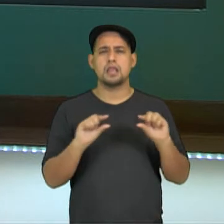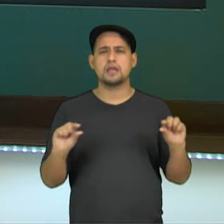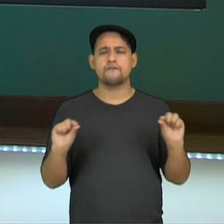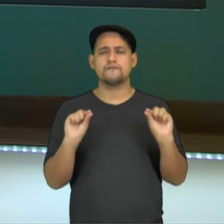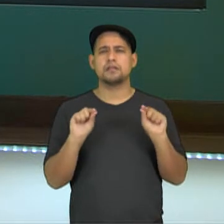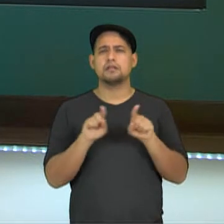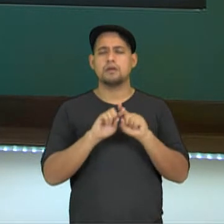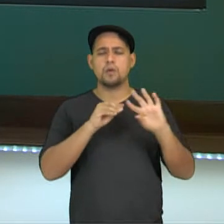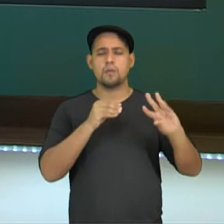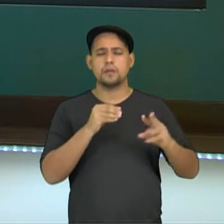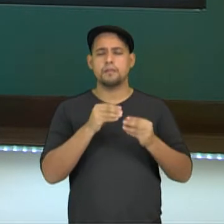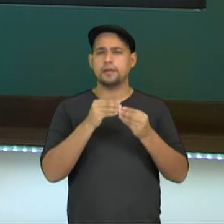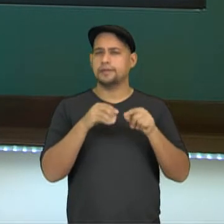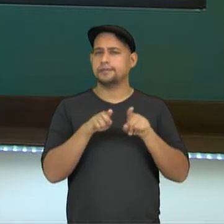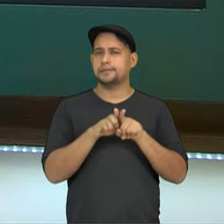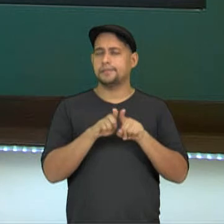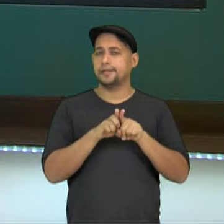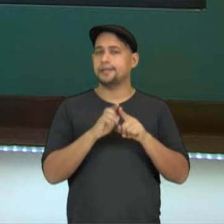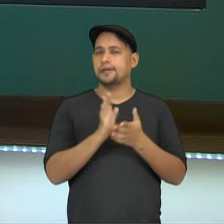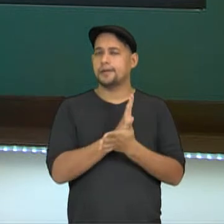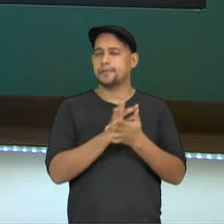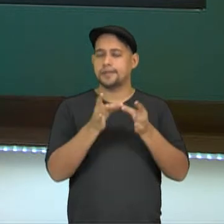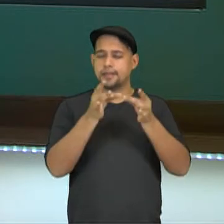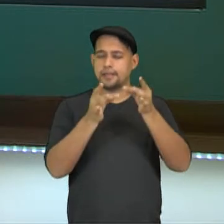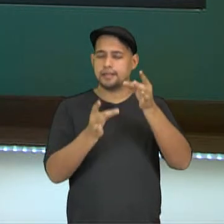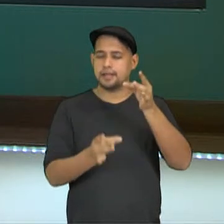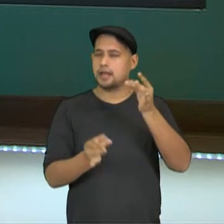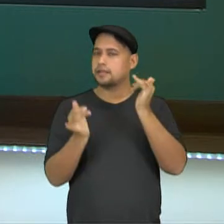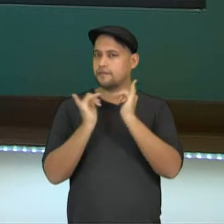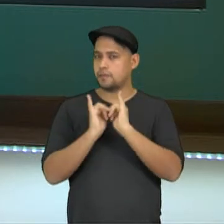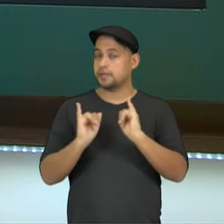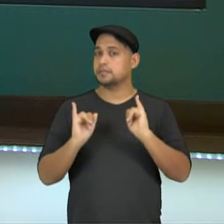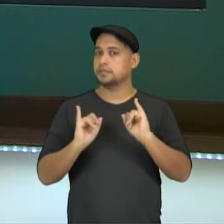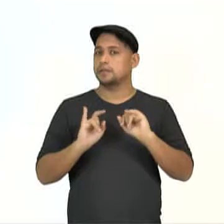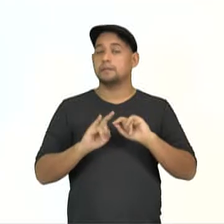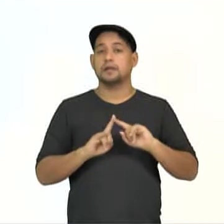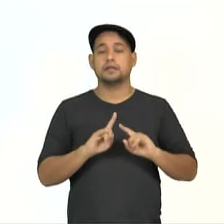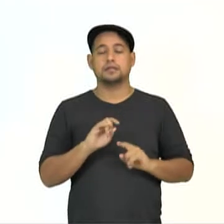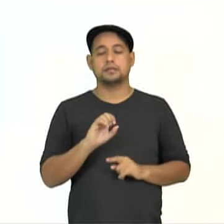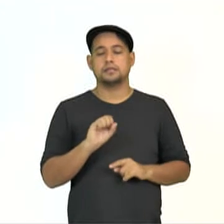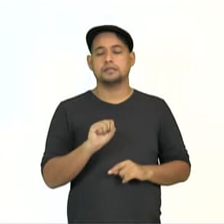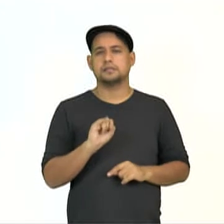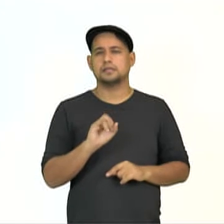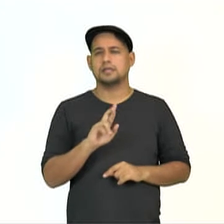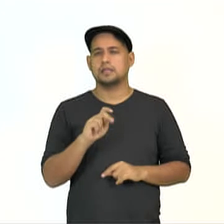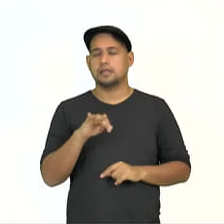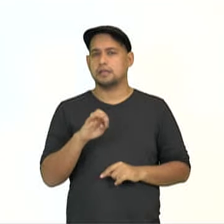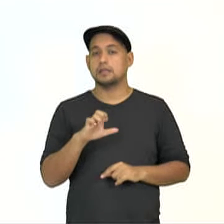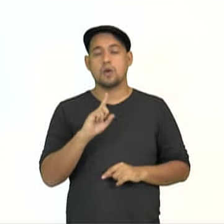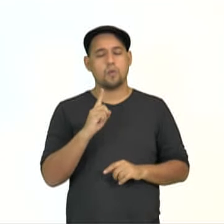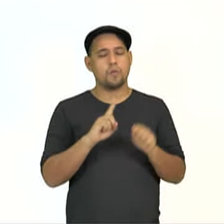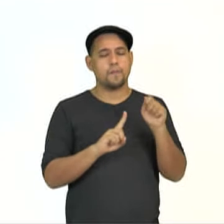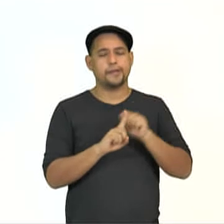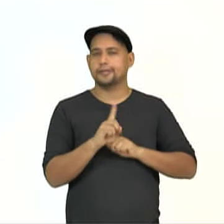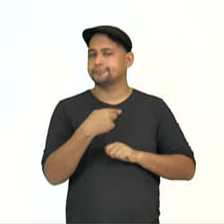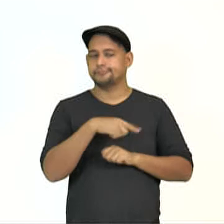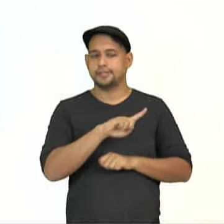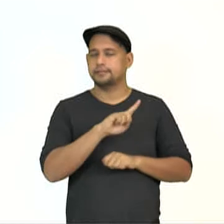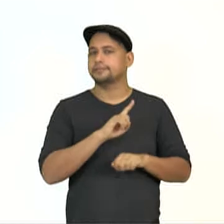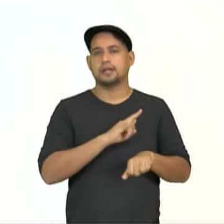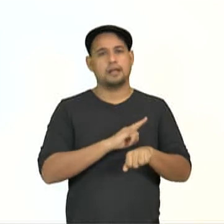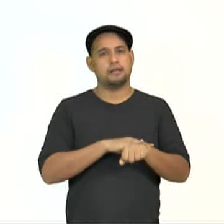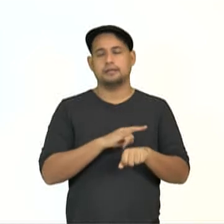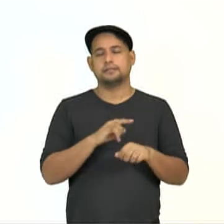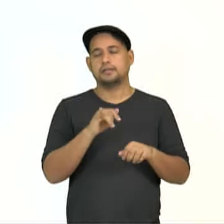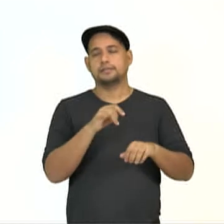é um complemento do título, um detalhamento da notícia. Cirineide Maroche está há mais de um mês sem sair de casa em